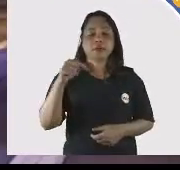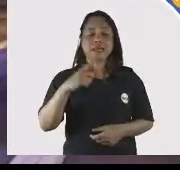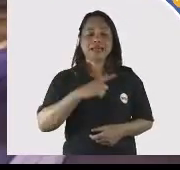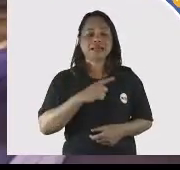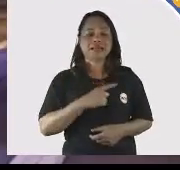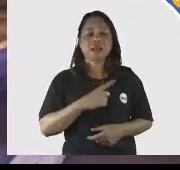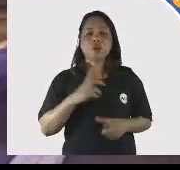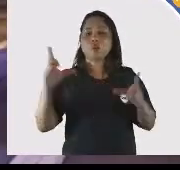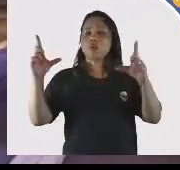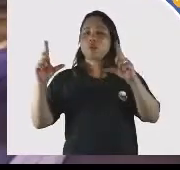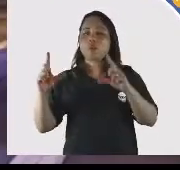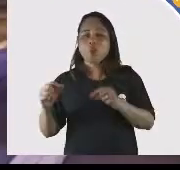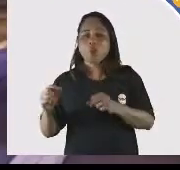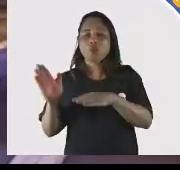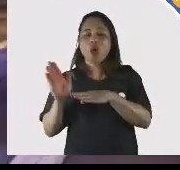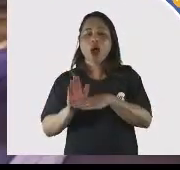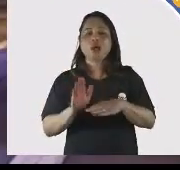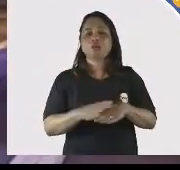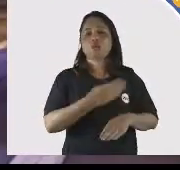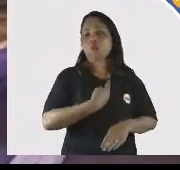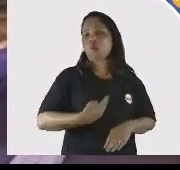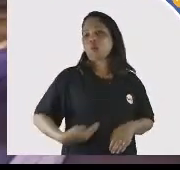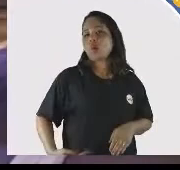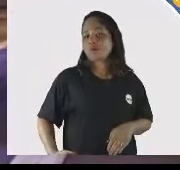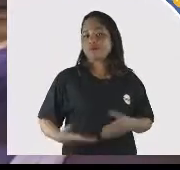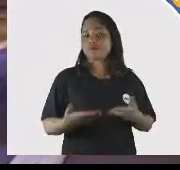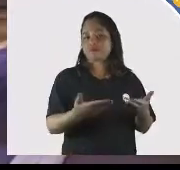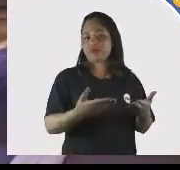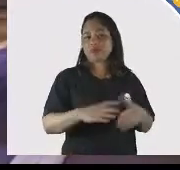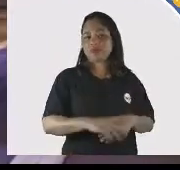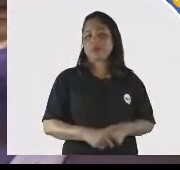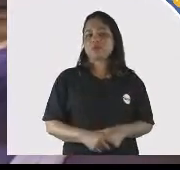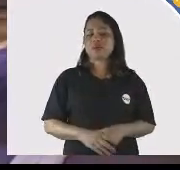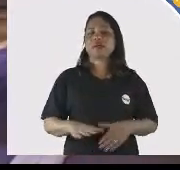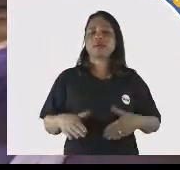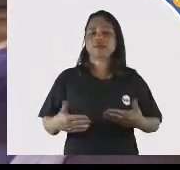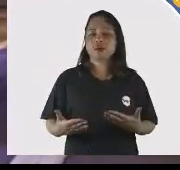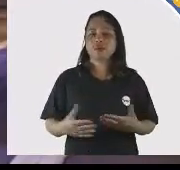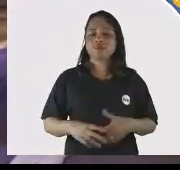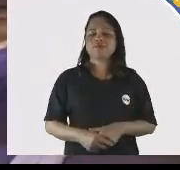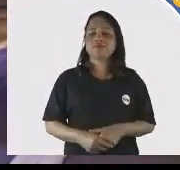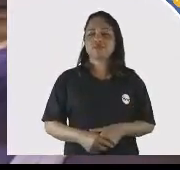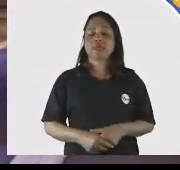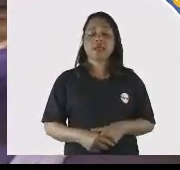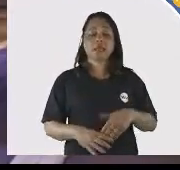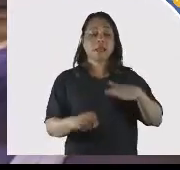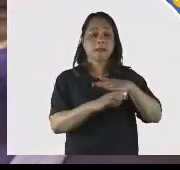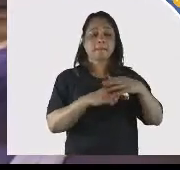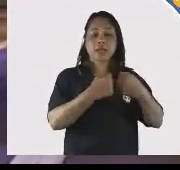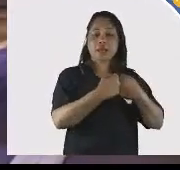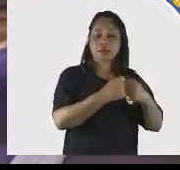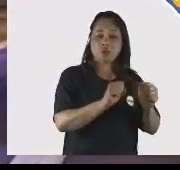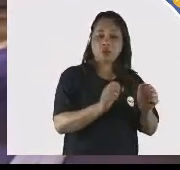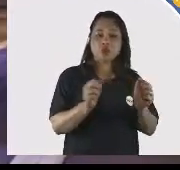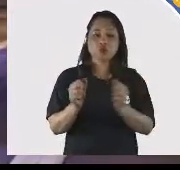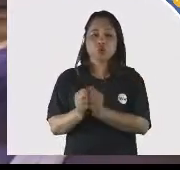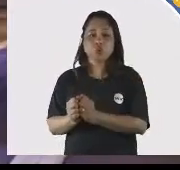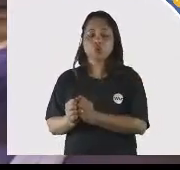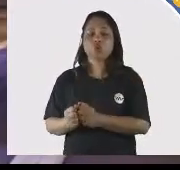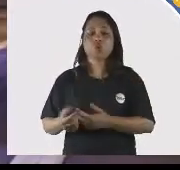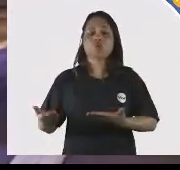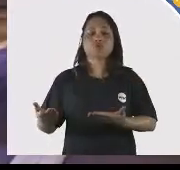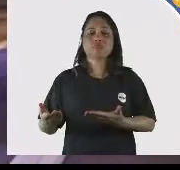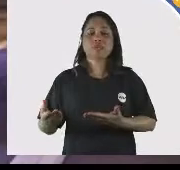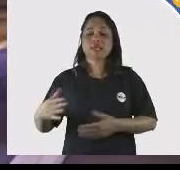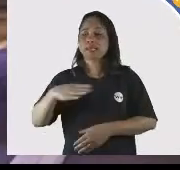pública tarifa técnica é uma relação município empresa de Ônix é o quanto o município